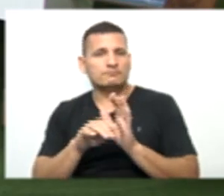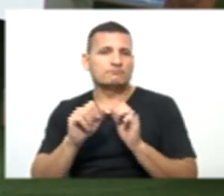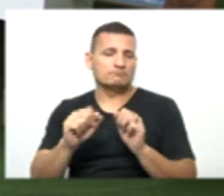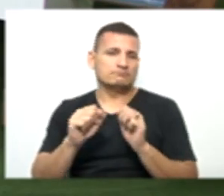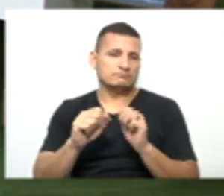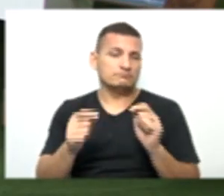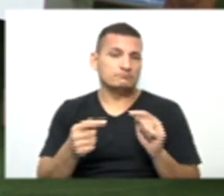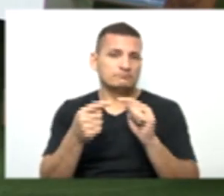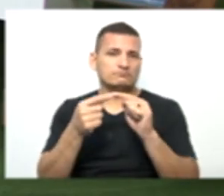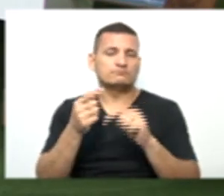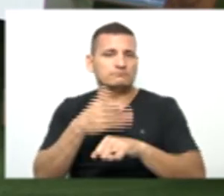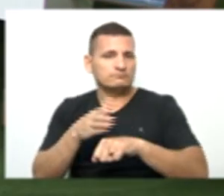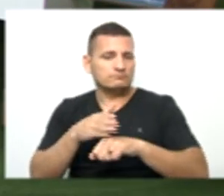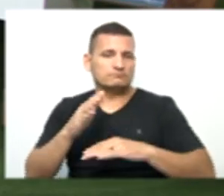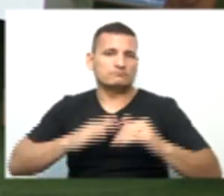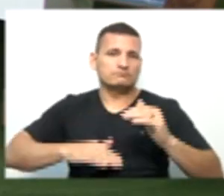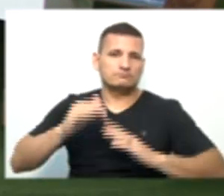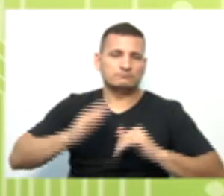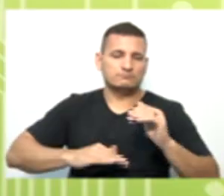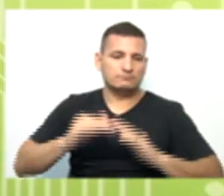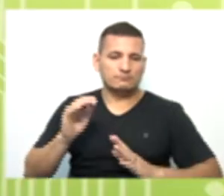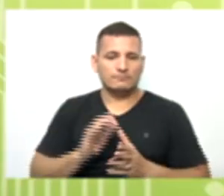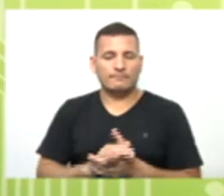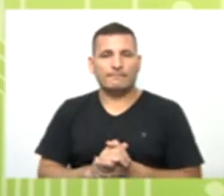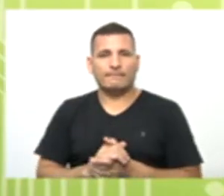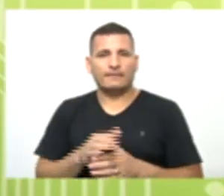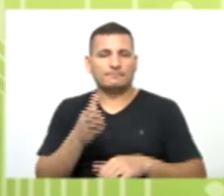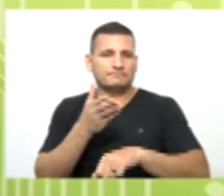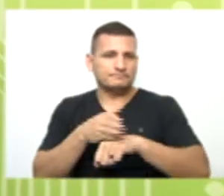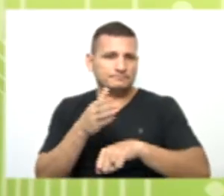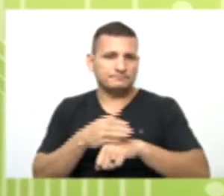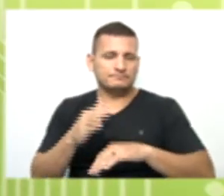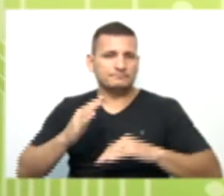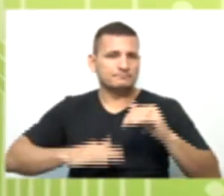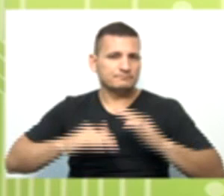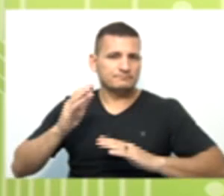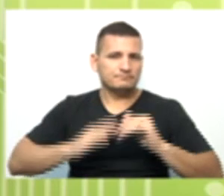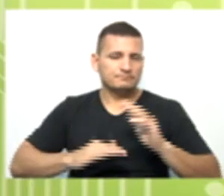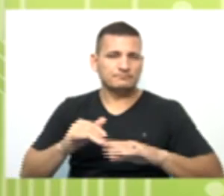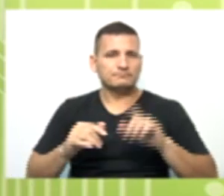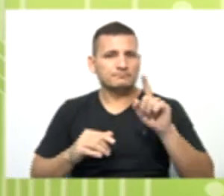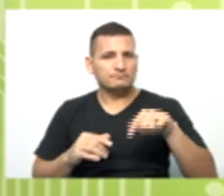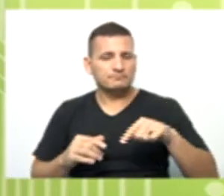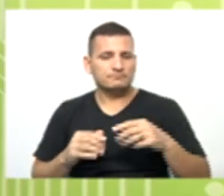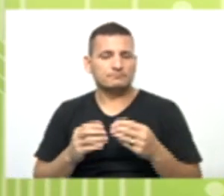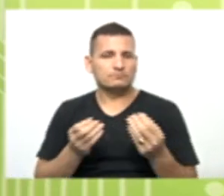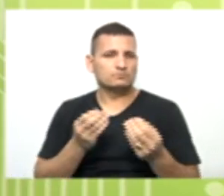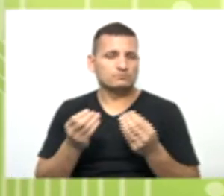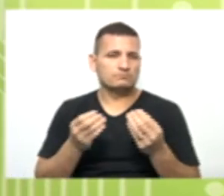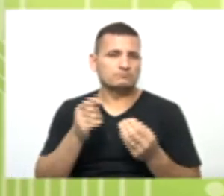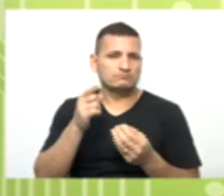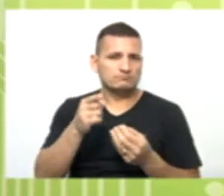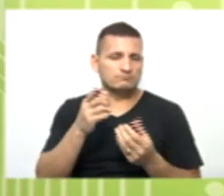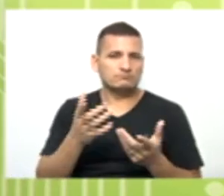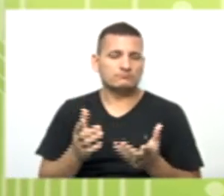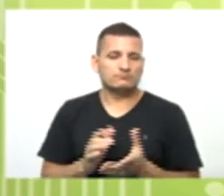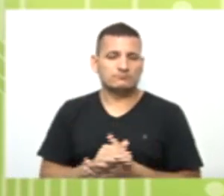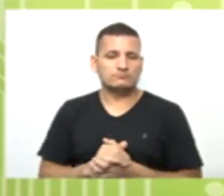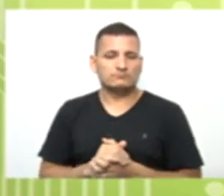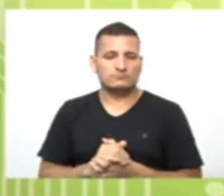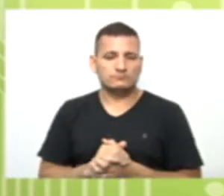a prática profissional, né? A prática profissional é um momento que você vai